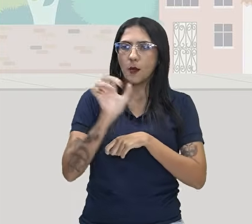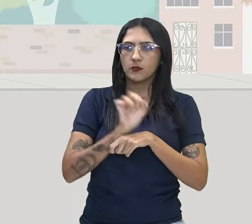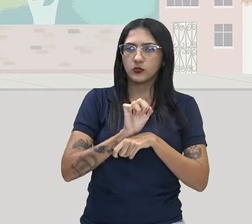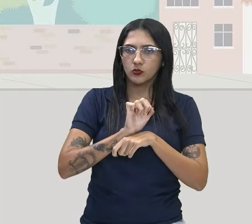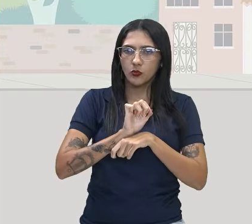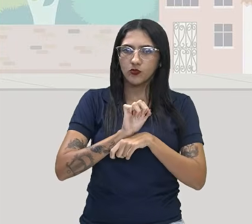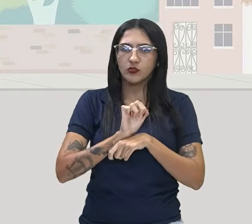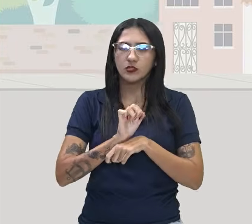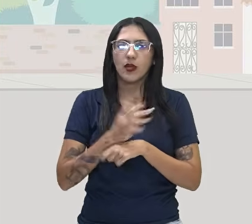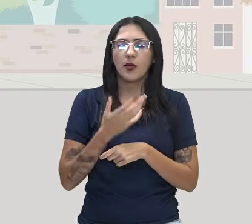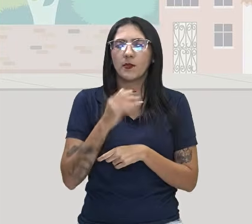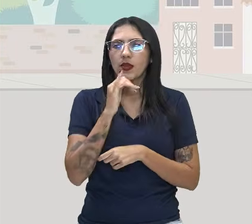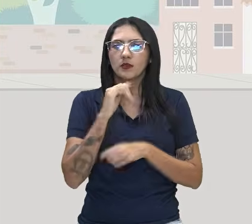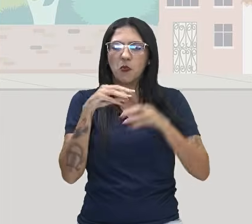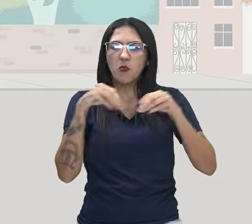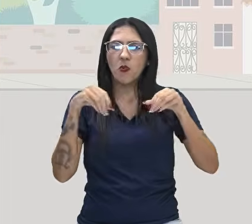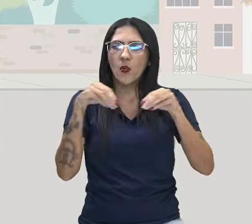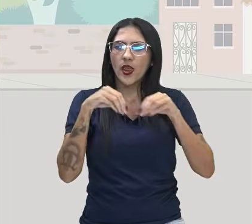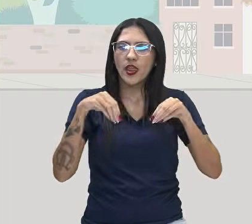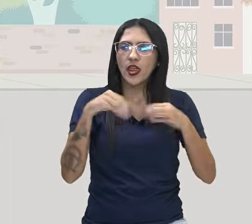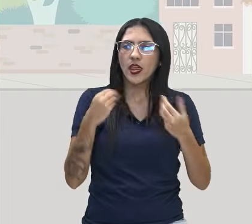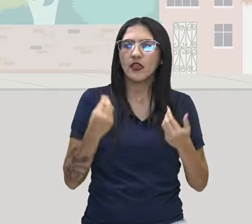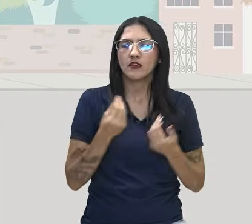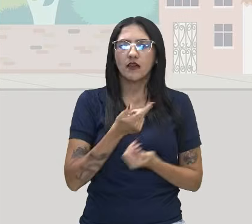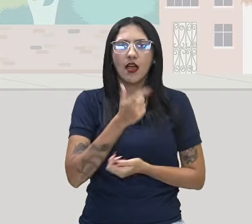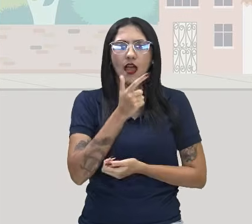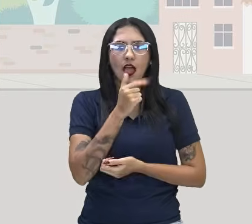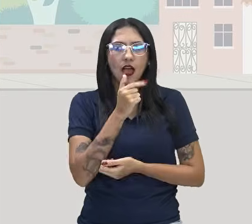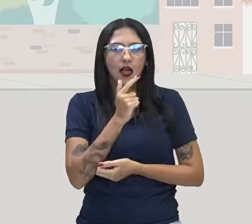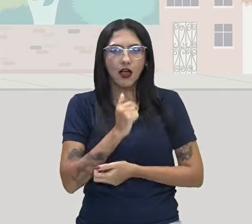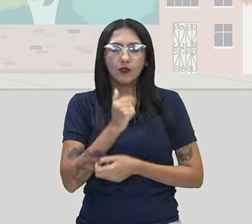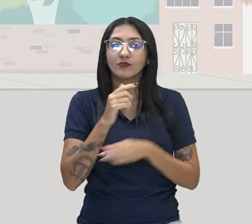por poeira, por águas,